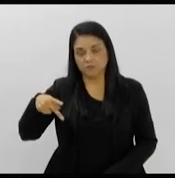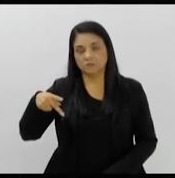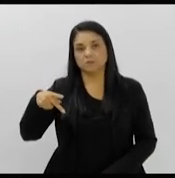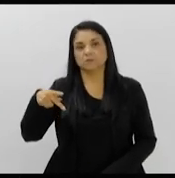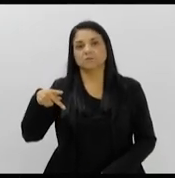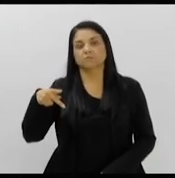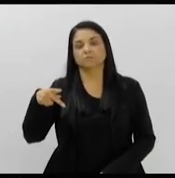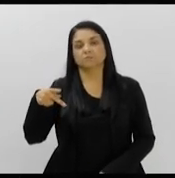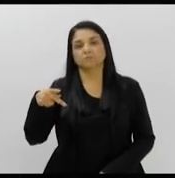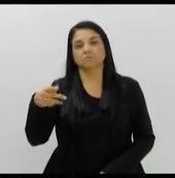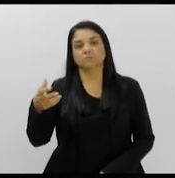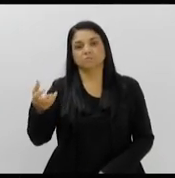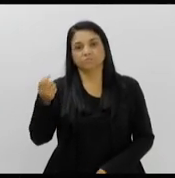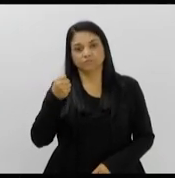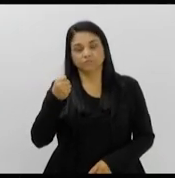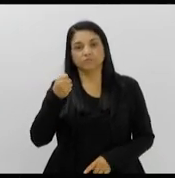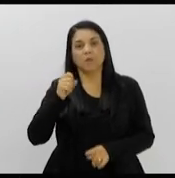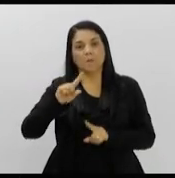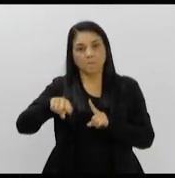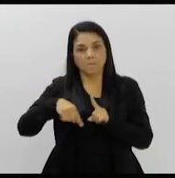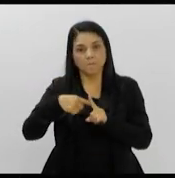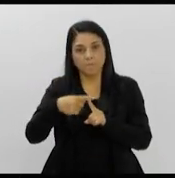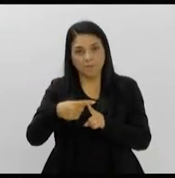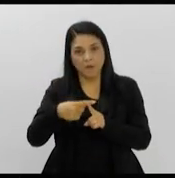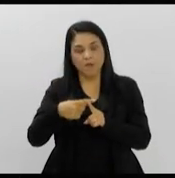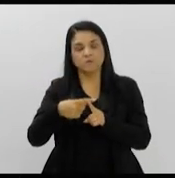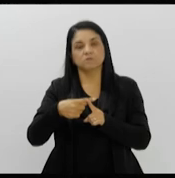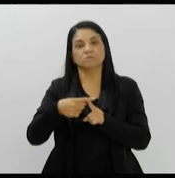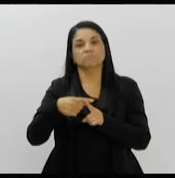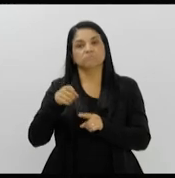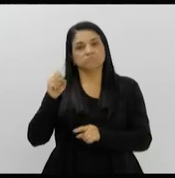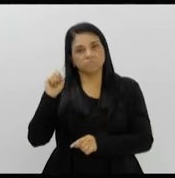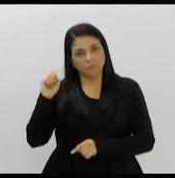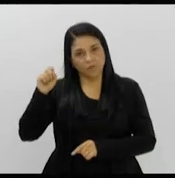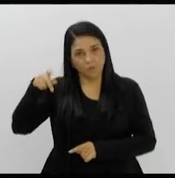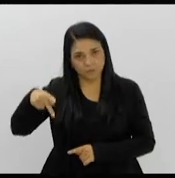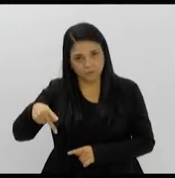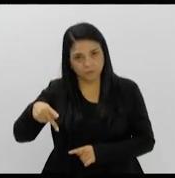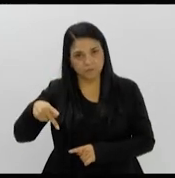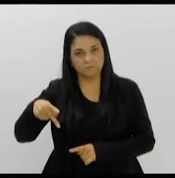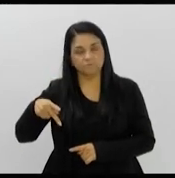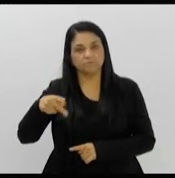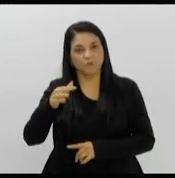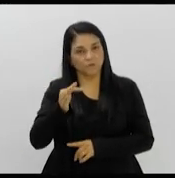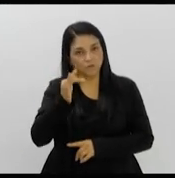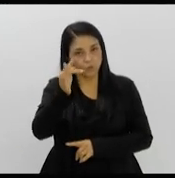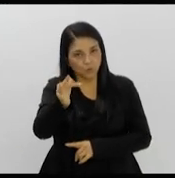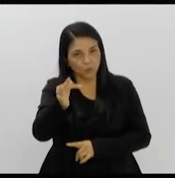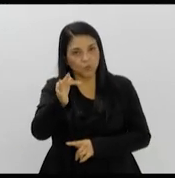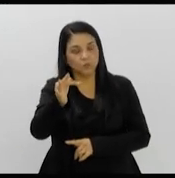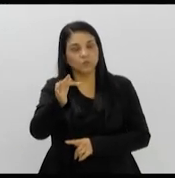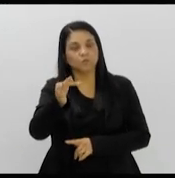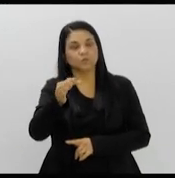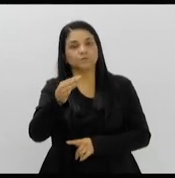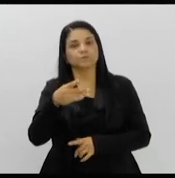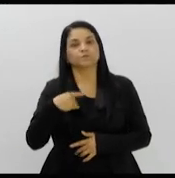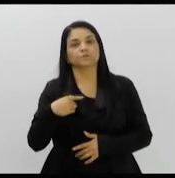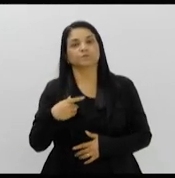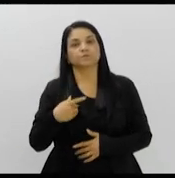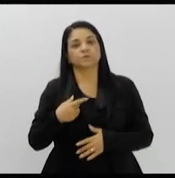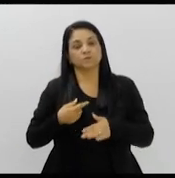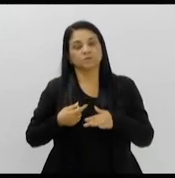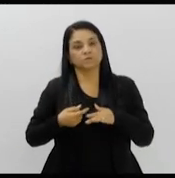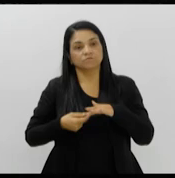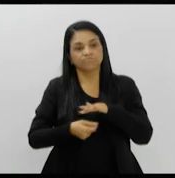que lá estão e mais os ativos que irão se aposentar ainda do fundo financeiro